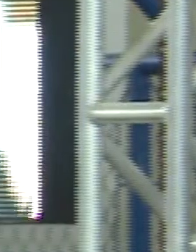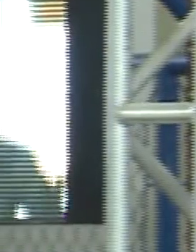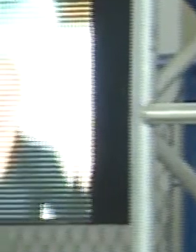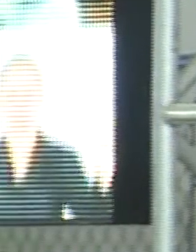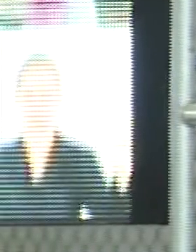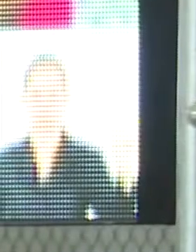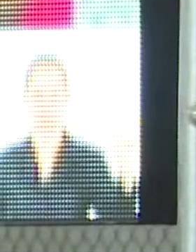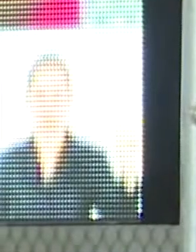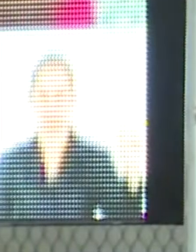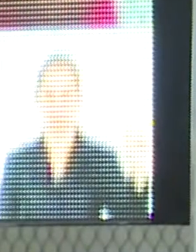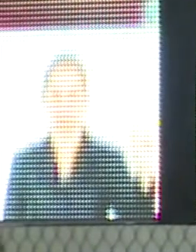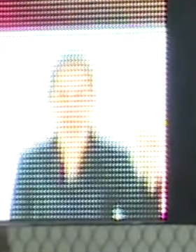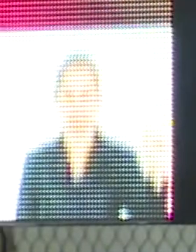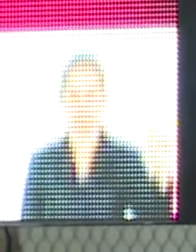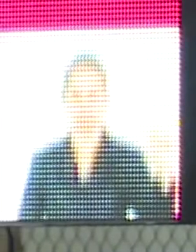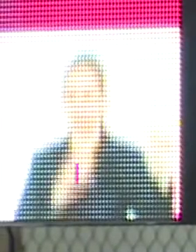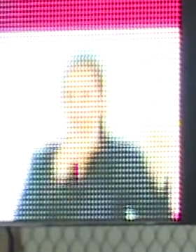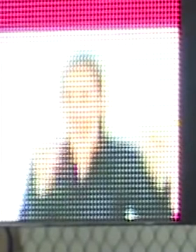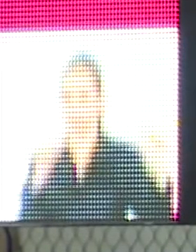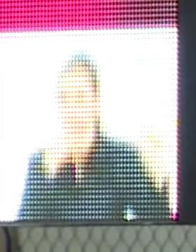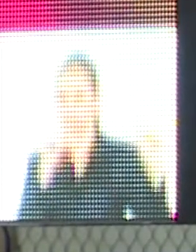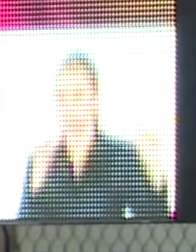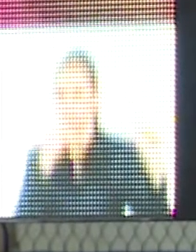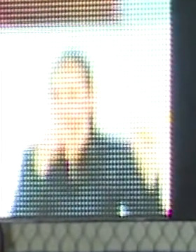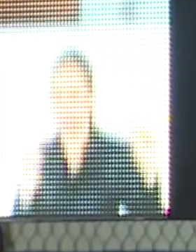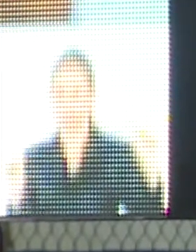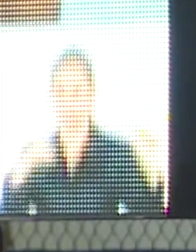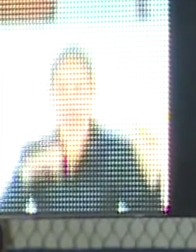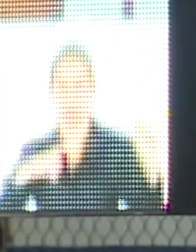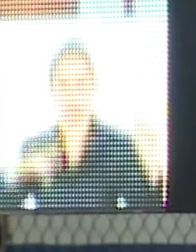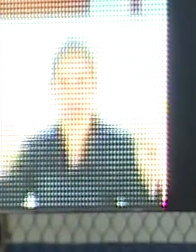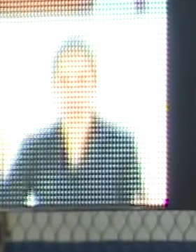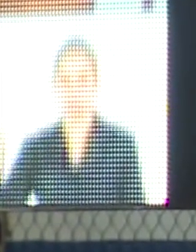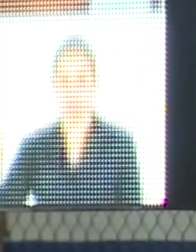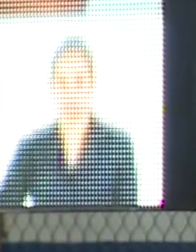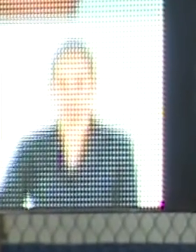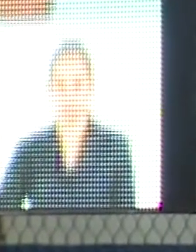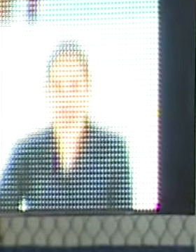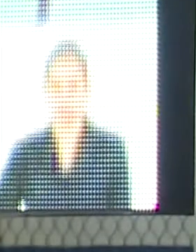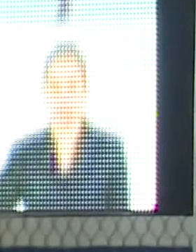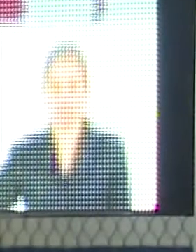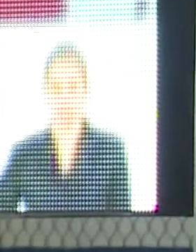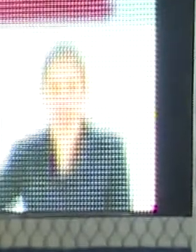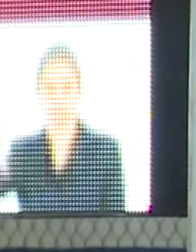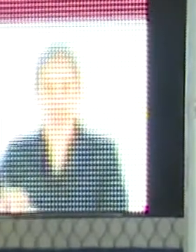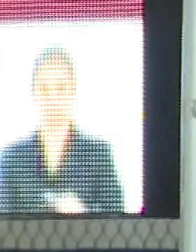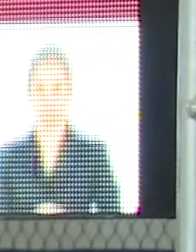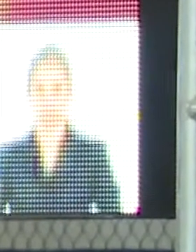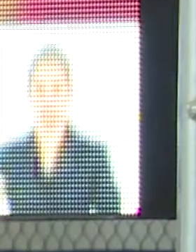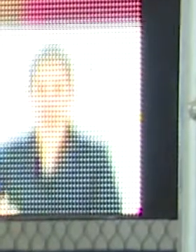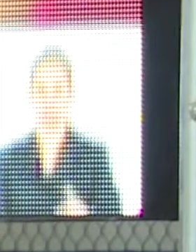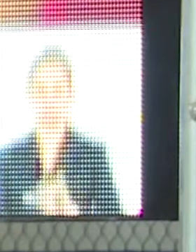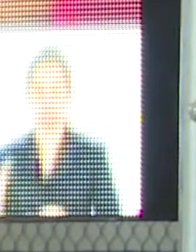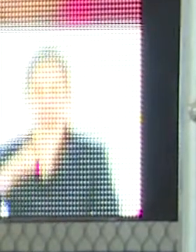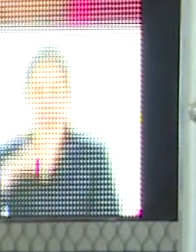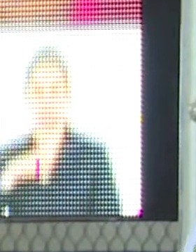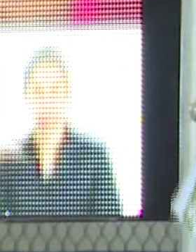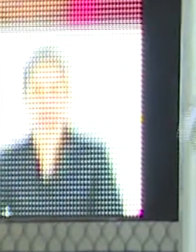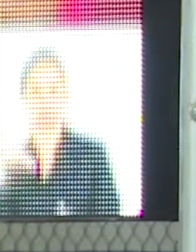sofre influência com o aumento da temperatura do sistema reacional.